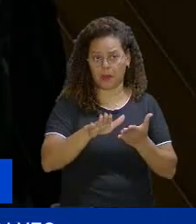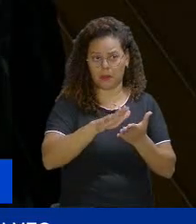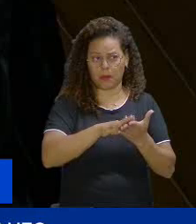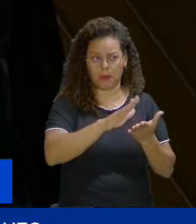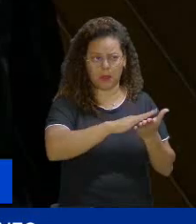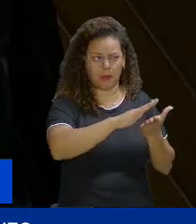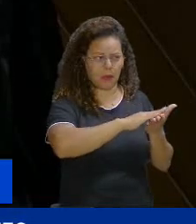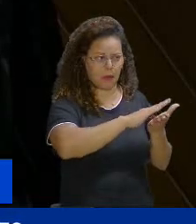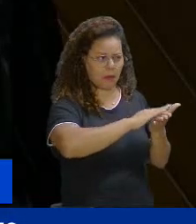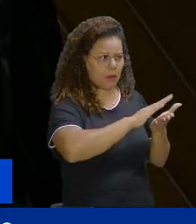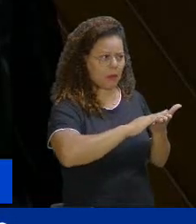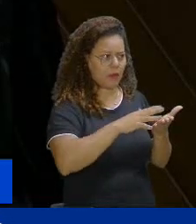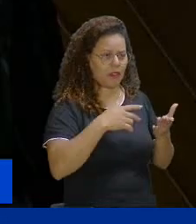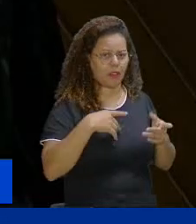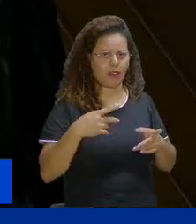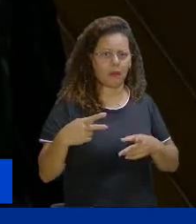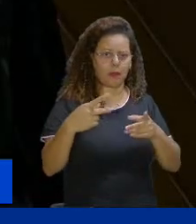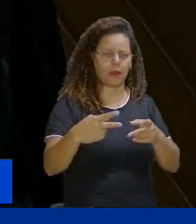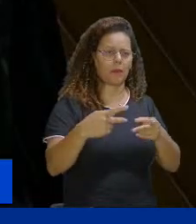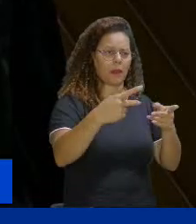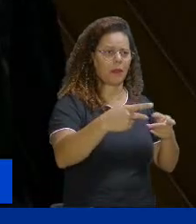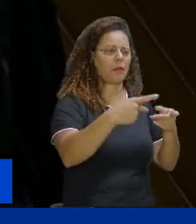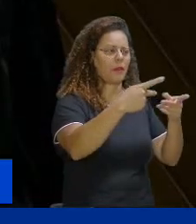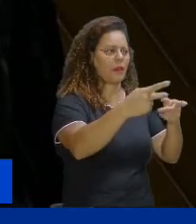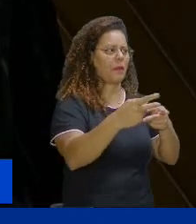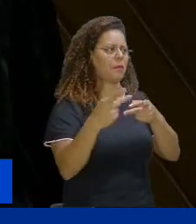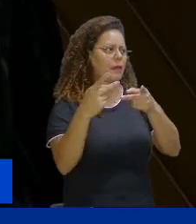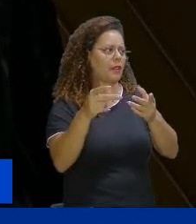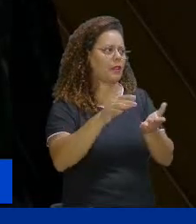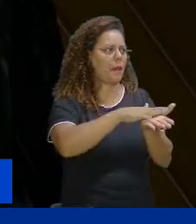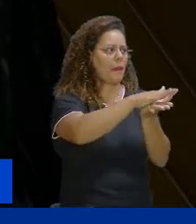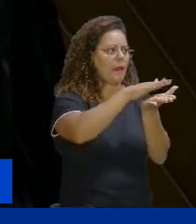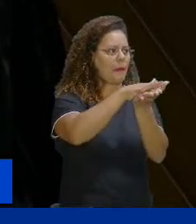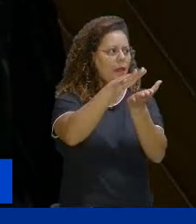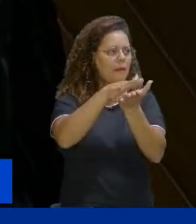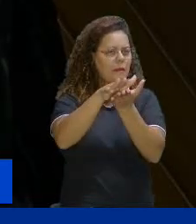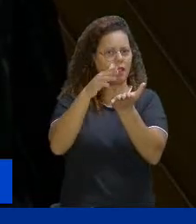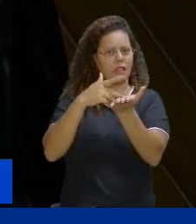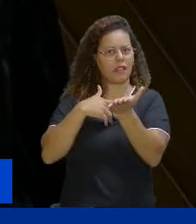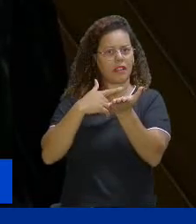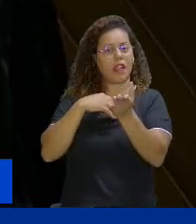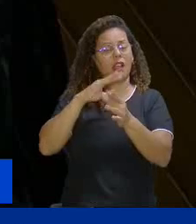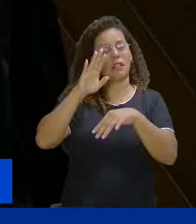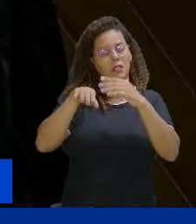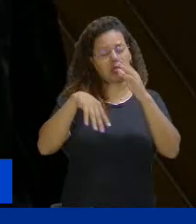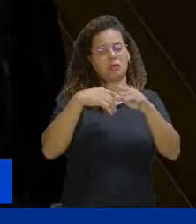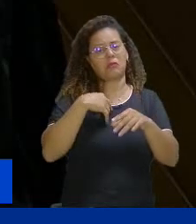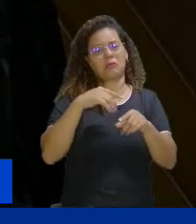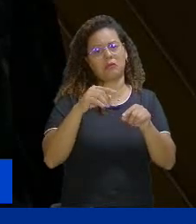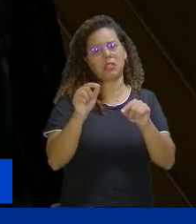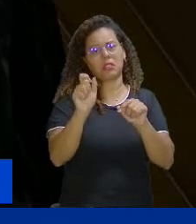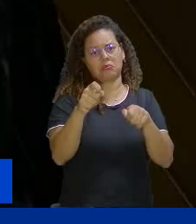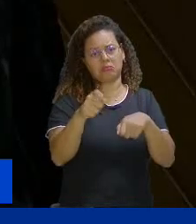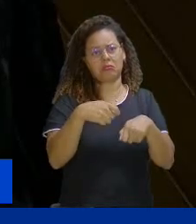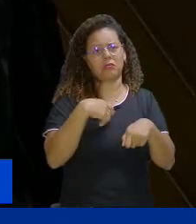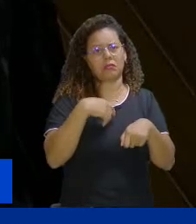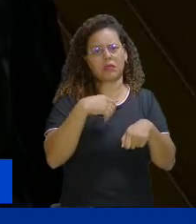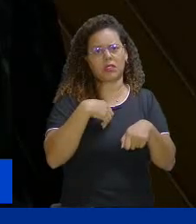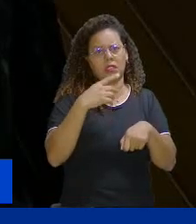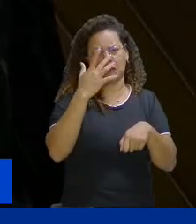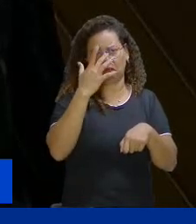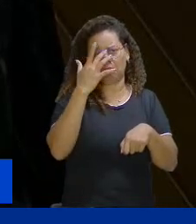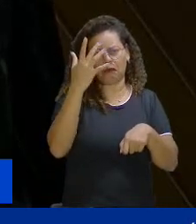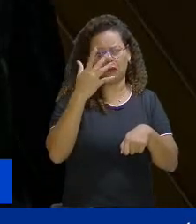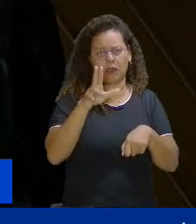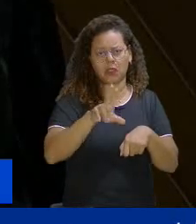visitas e caminhadas, prática comum em campanhas no interior e que, apesar da quantidade, o material era compacto e fácil de